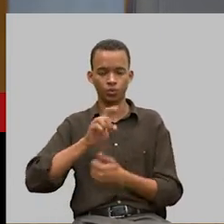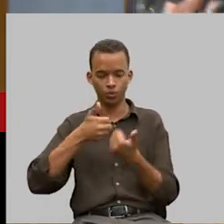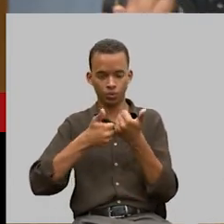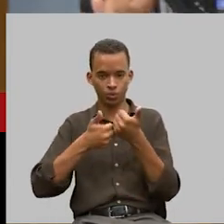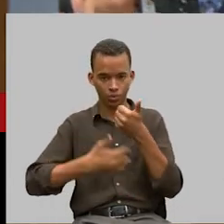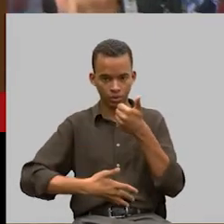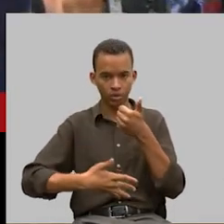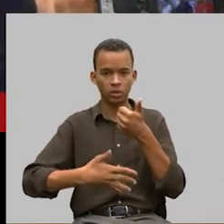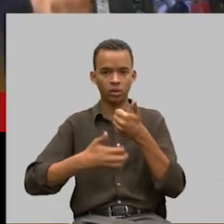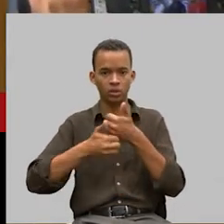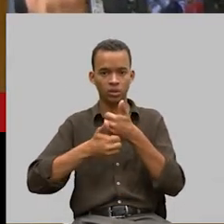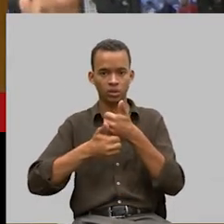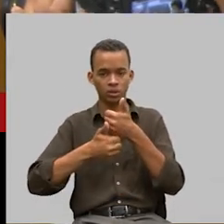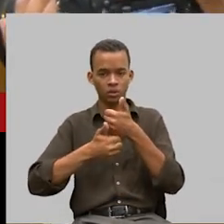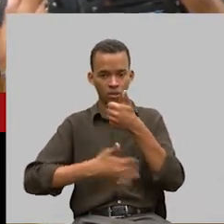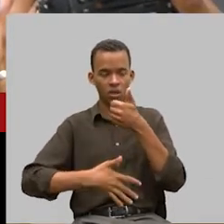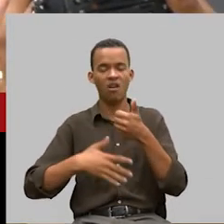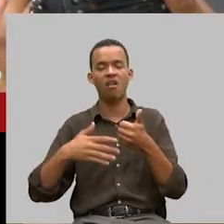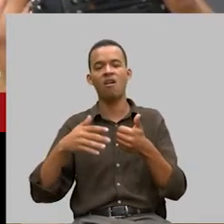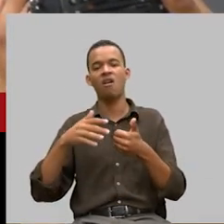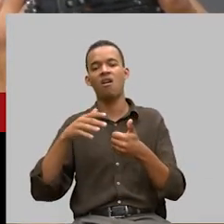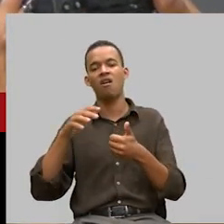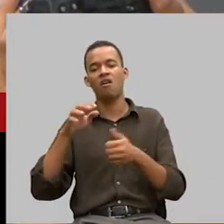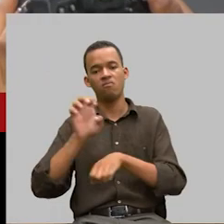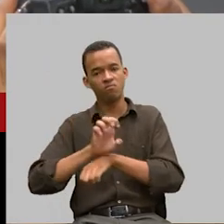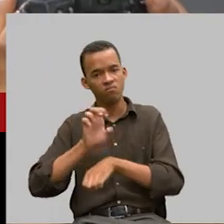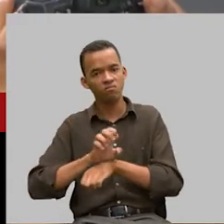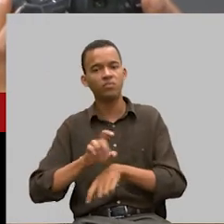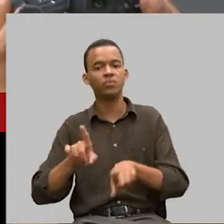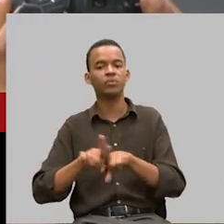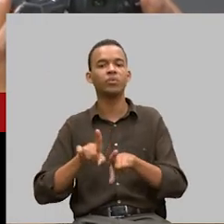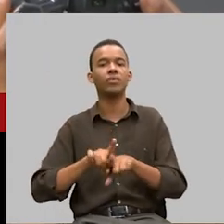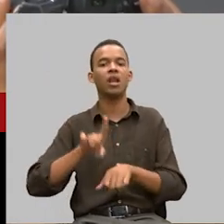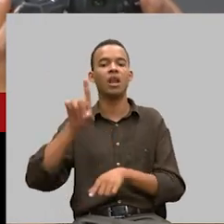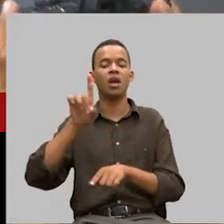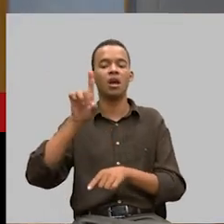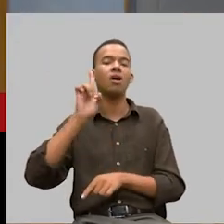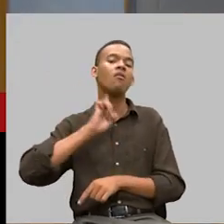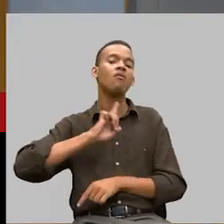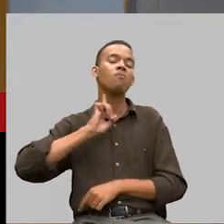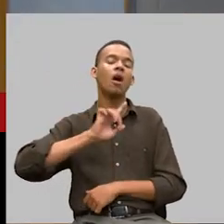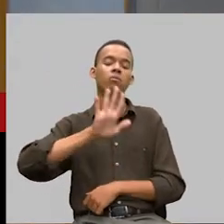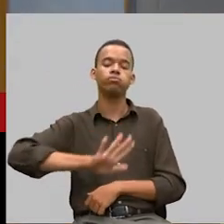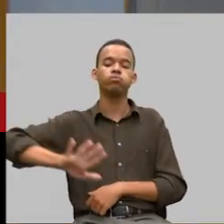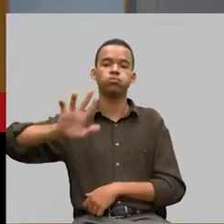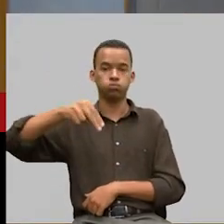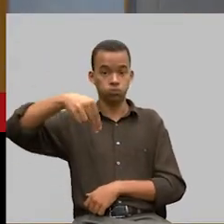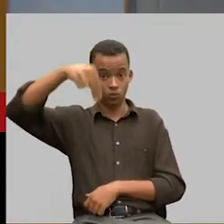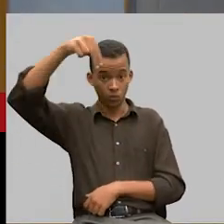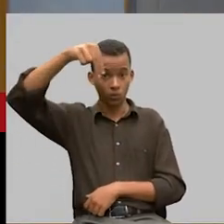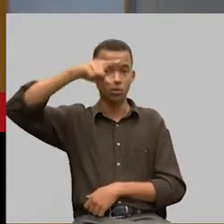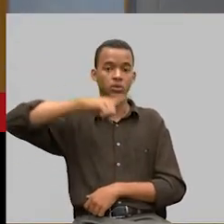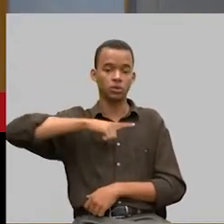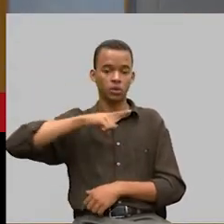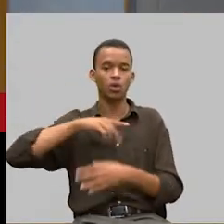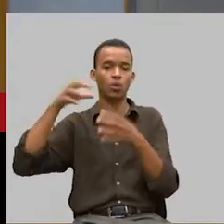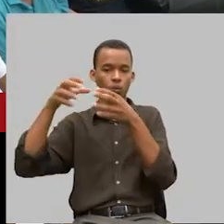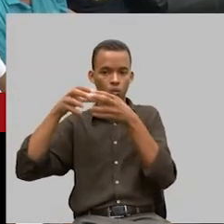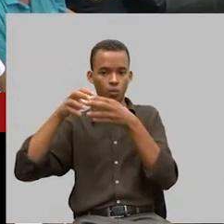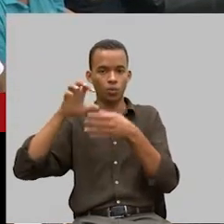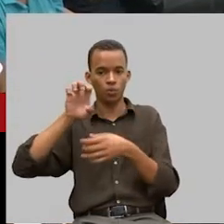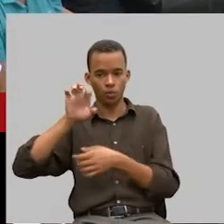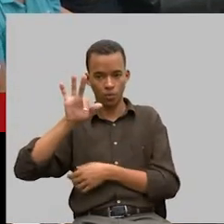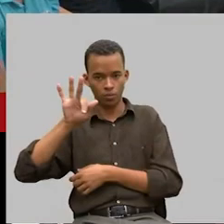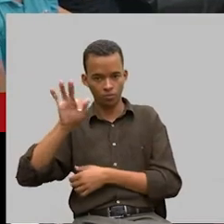vieram especialmente do norte de Minas acompanhando né A Turma da das das efas que vieram então saudar meus